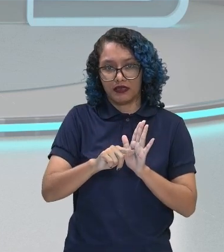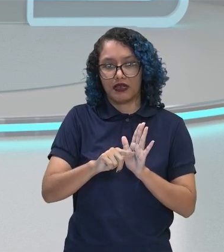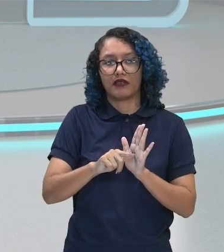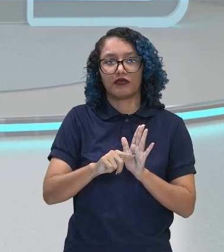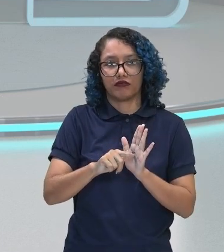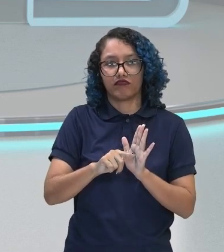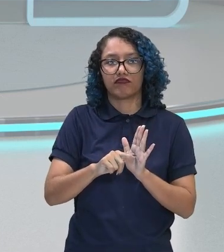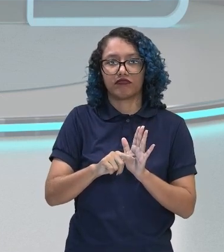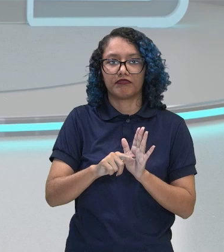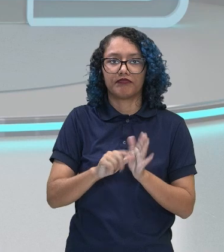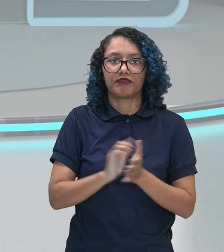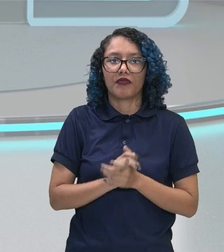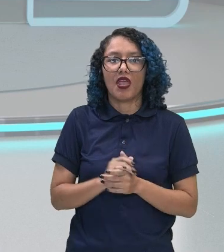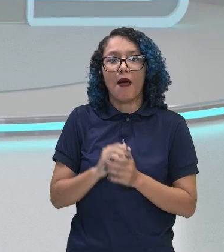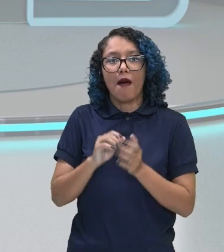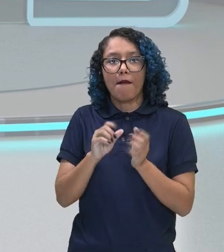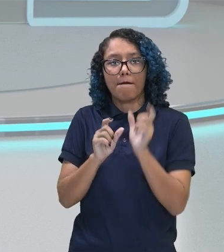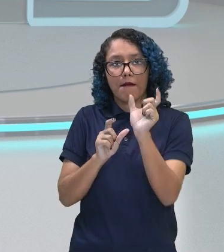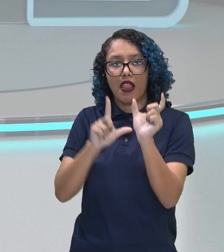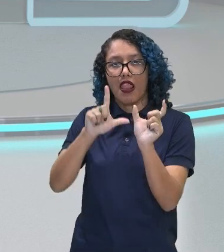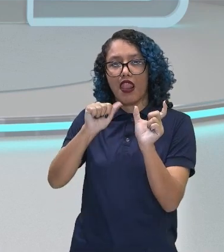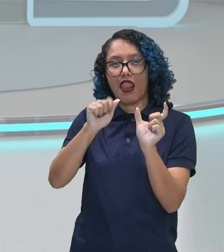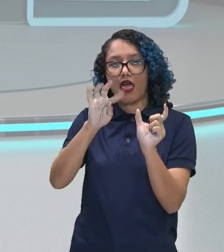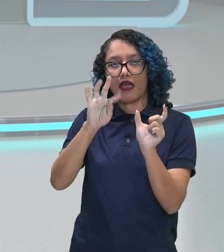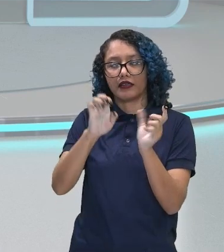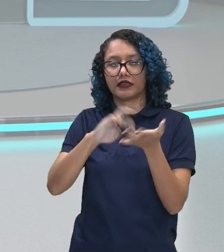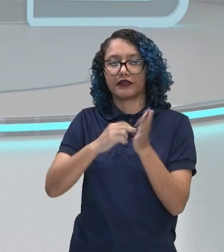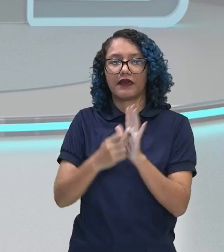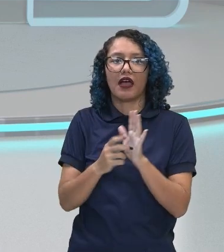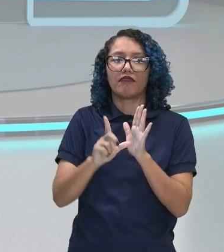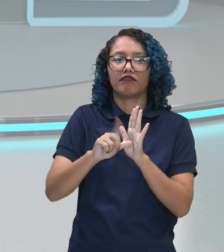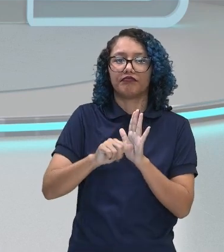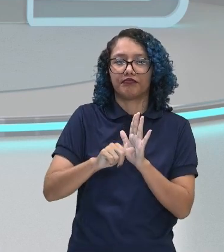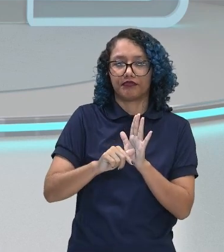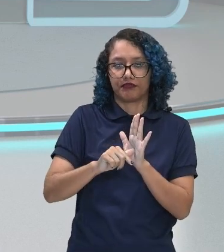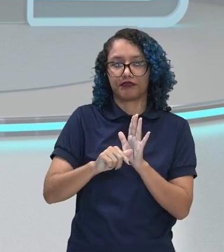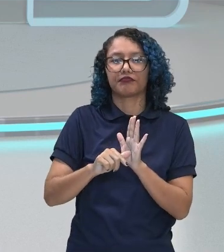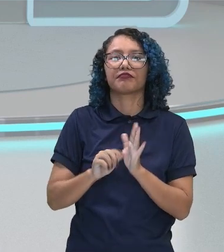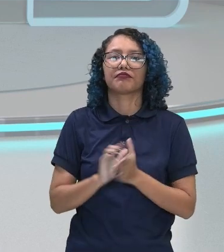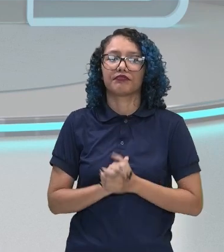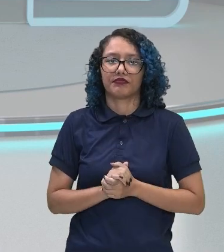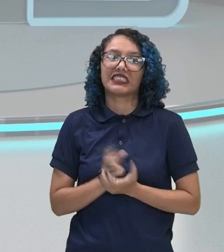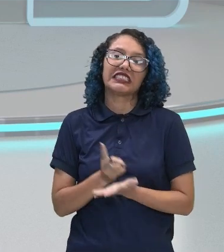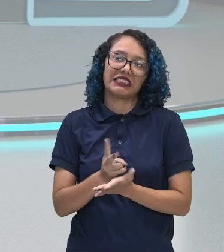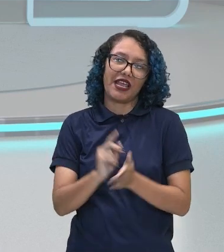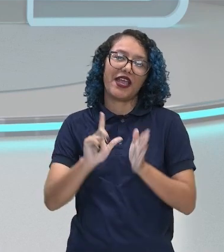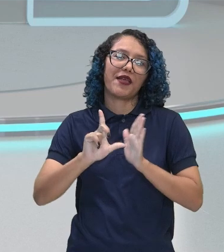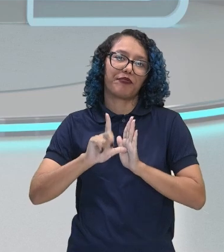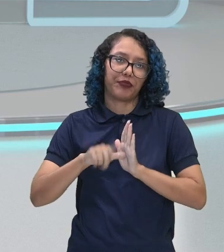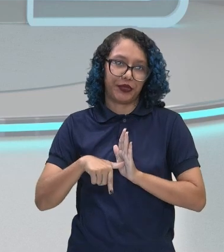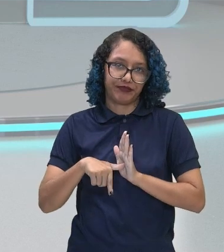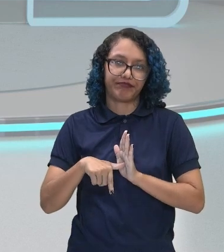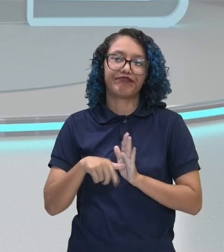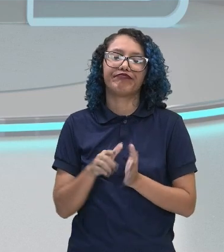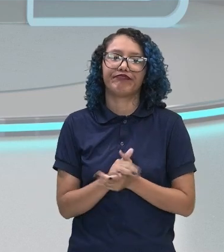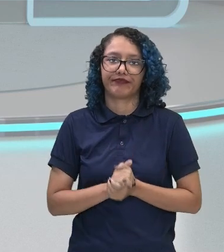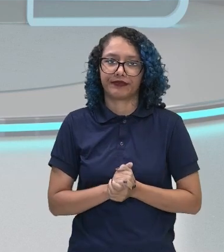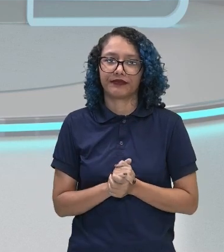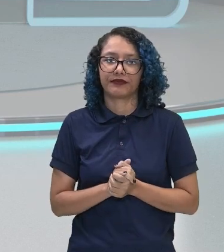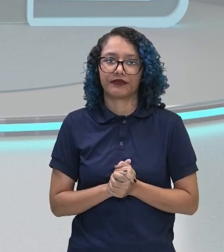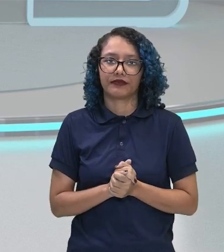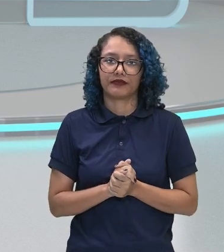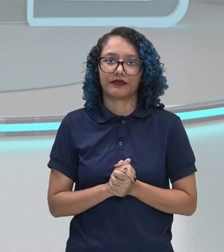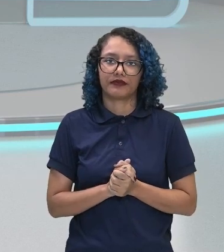Um adjetivo, tá? Está atrasado as usual, está atrasado como sempre, né? Como de costume.